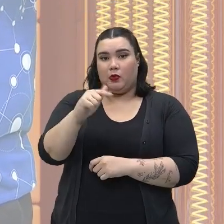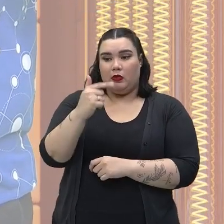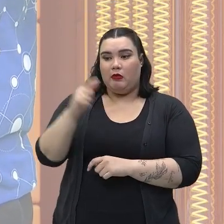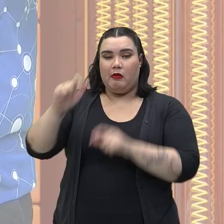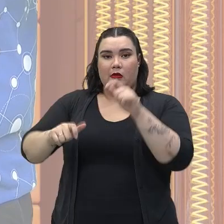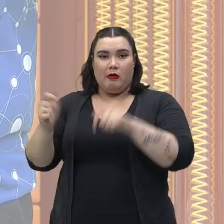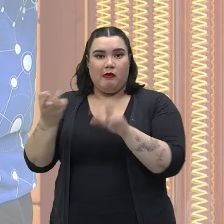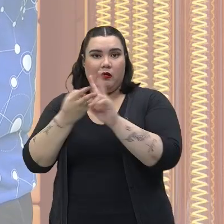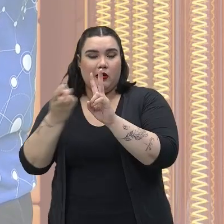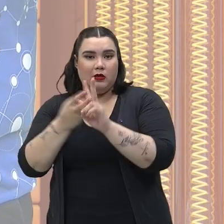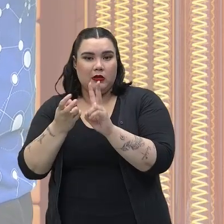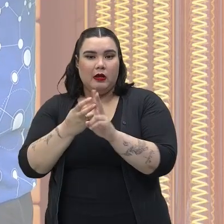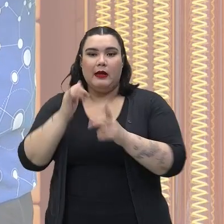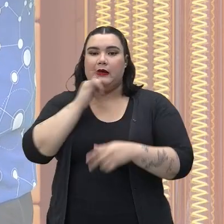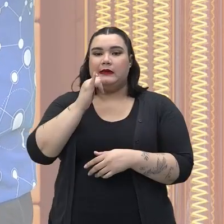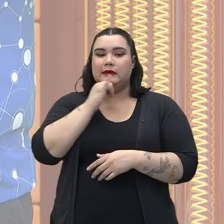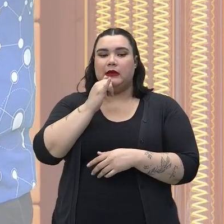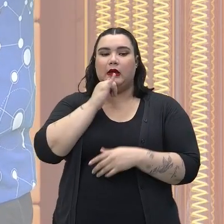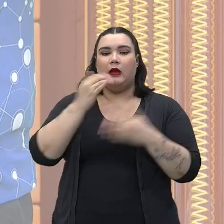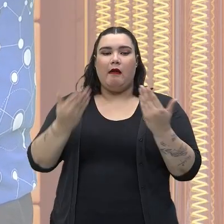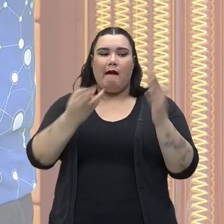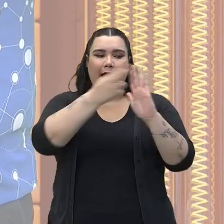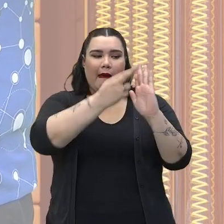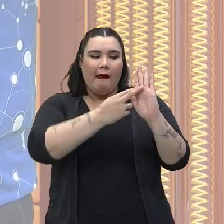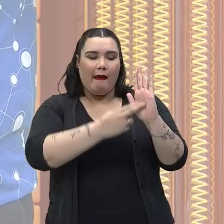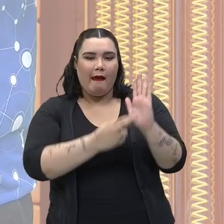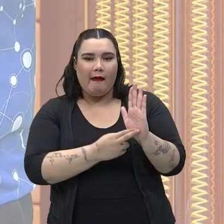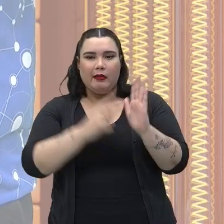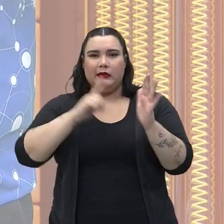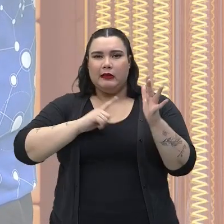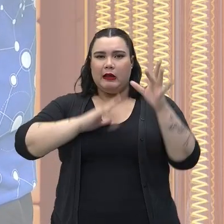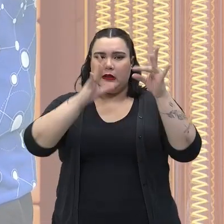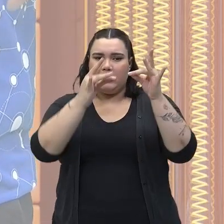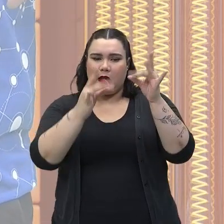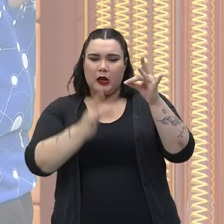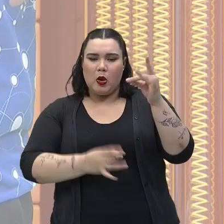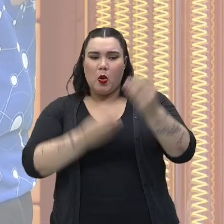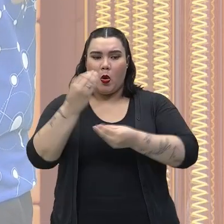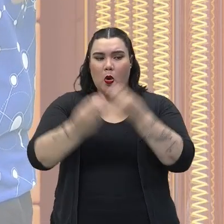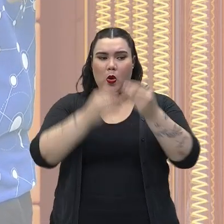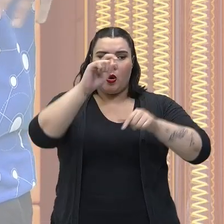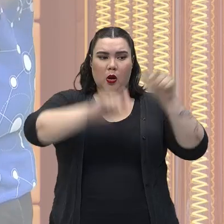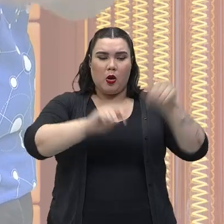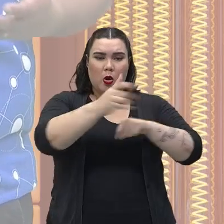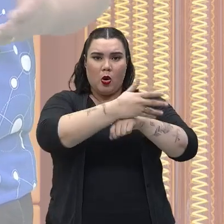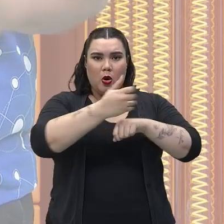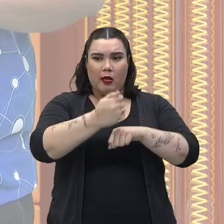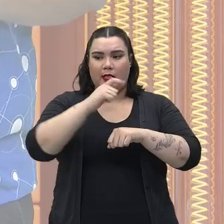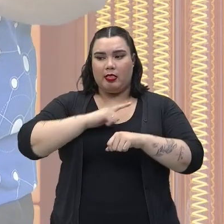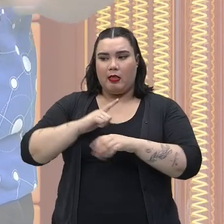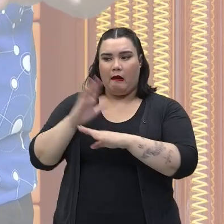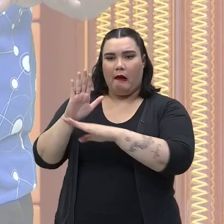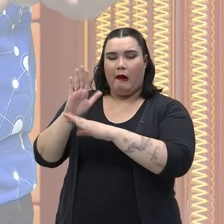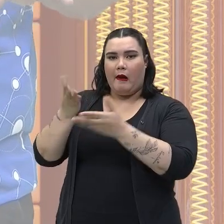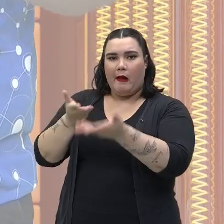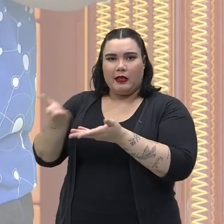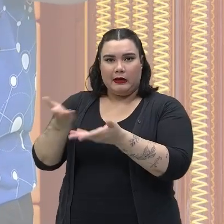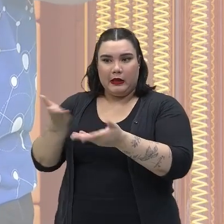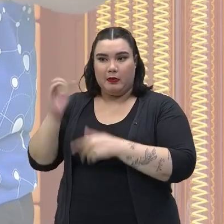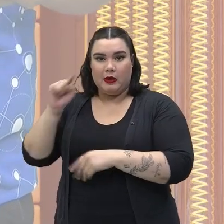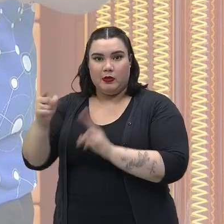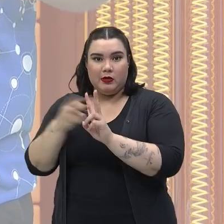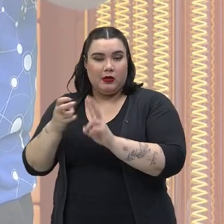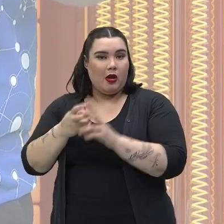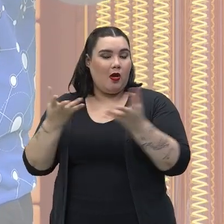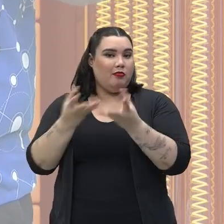que delimitava ou definia como os colonos iam agir em relação aos indígenas, agora essa lei não tem mais, não